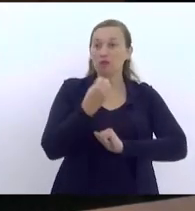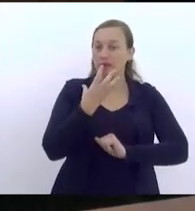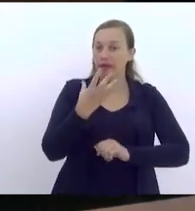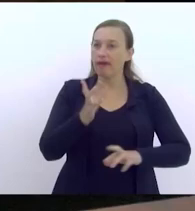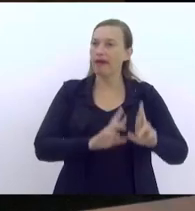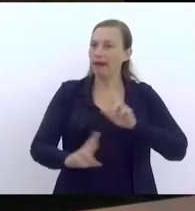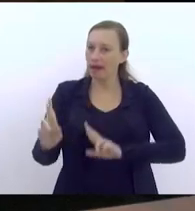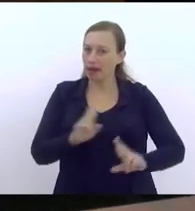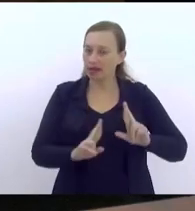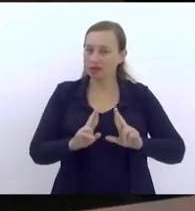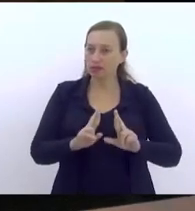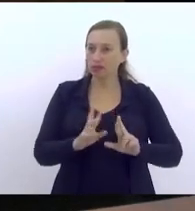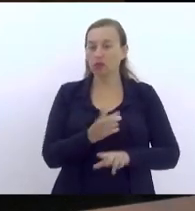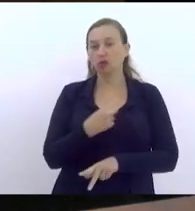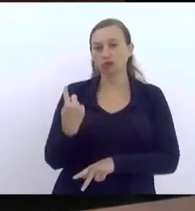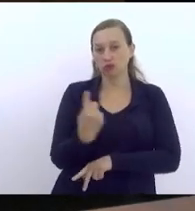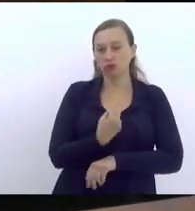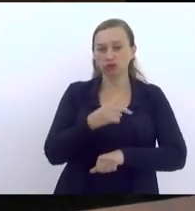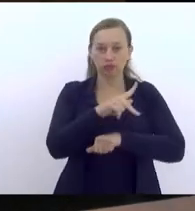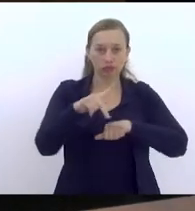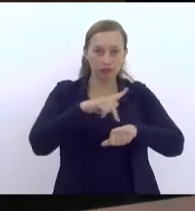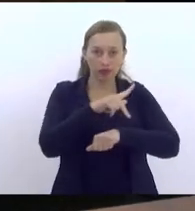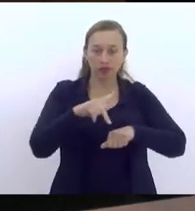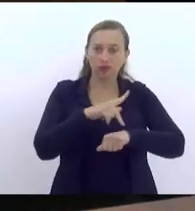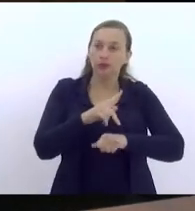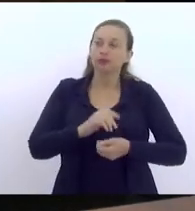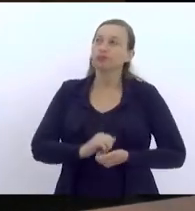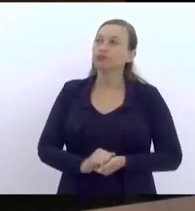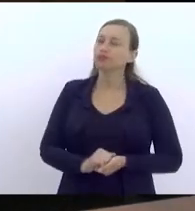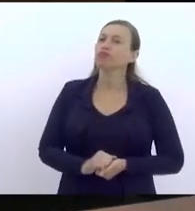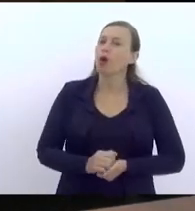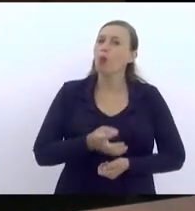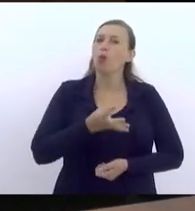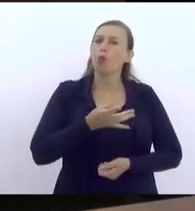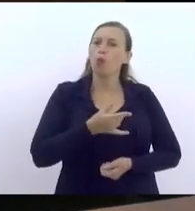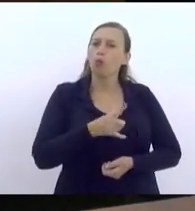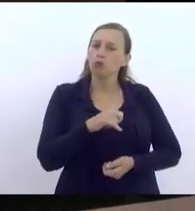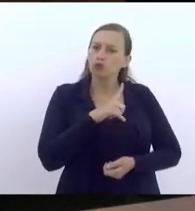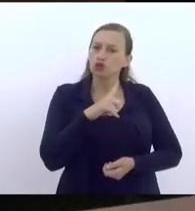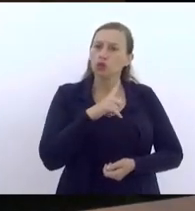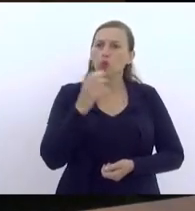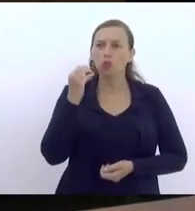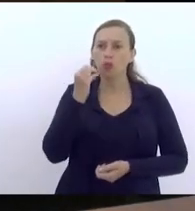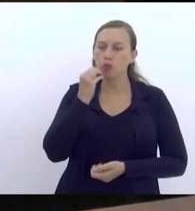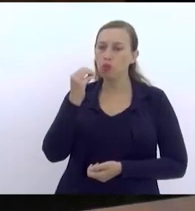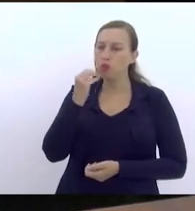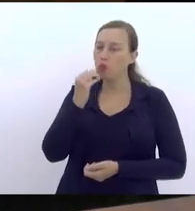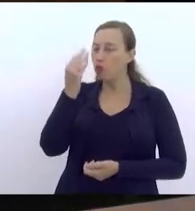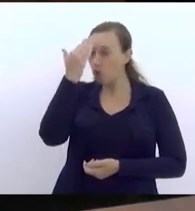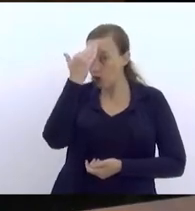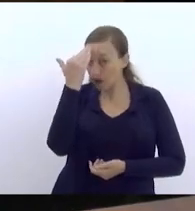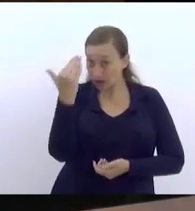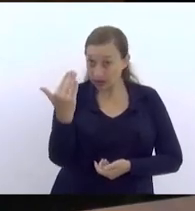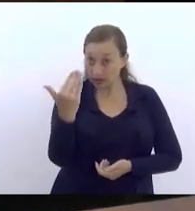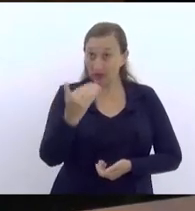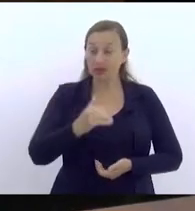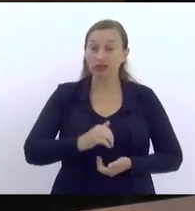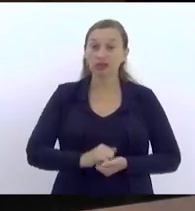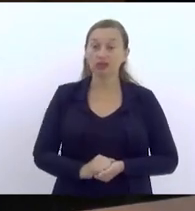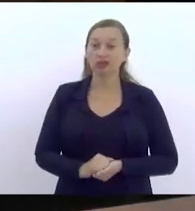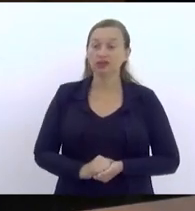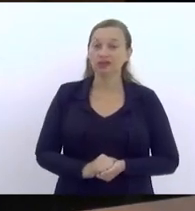relação com o nosso país. Eu tive a oportunidade, e sou agradecido,